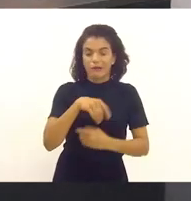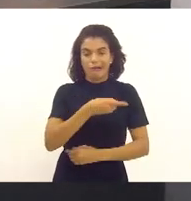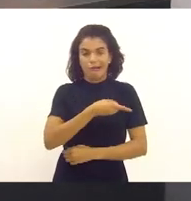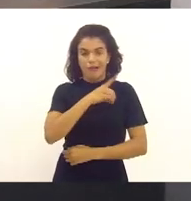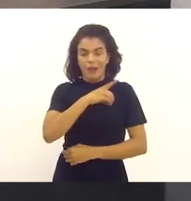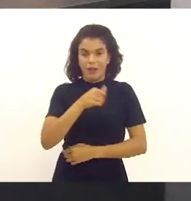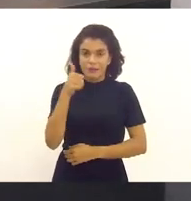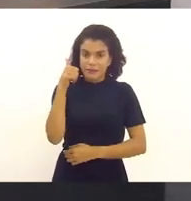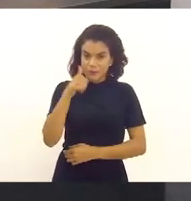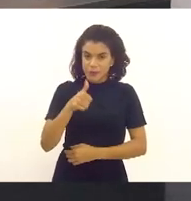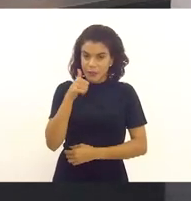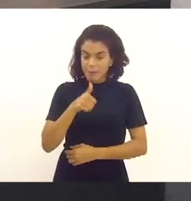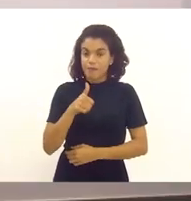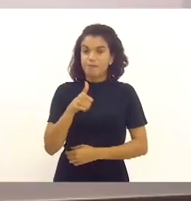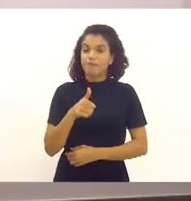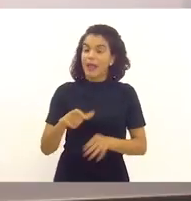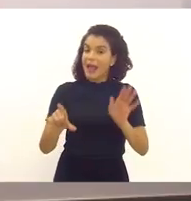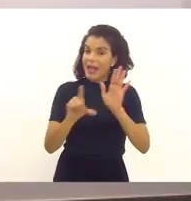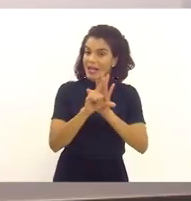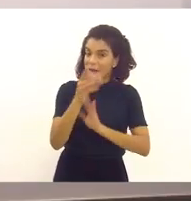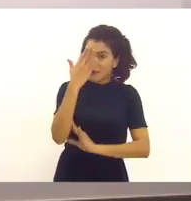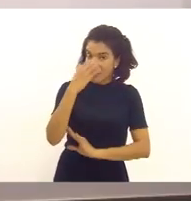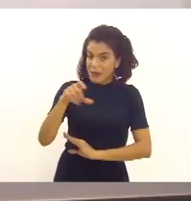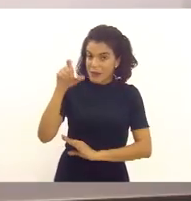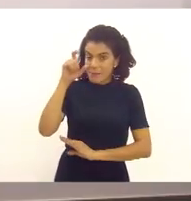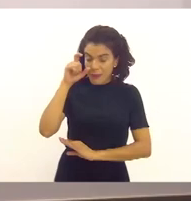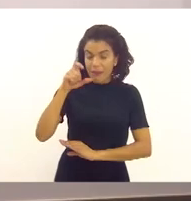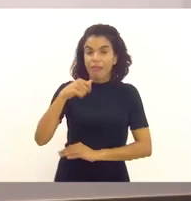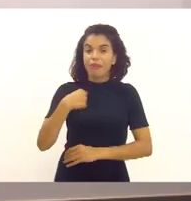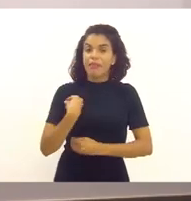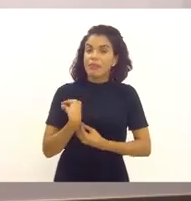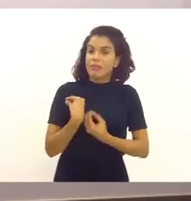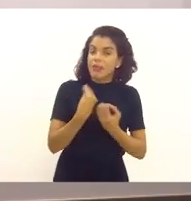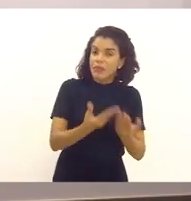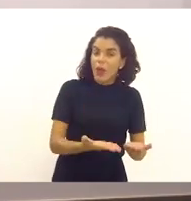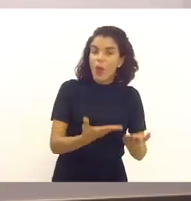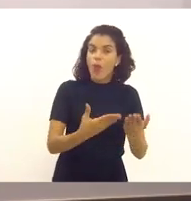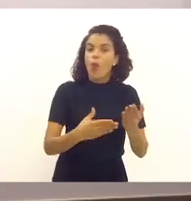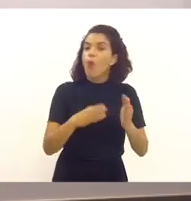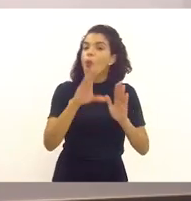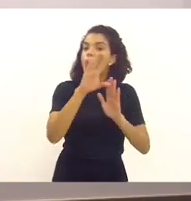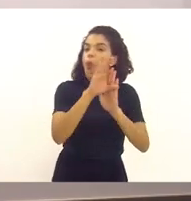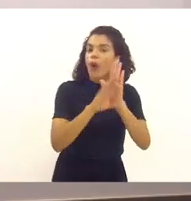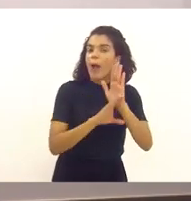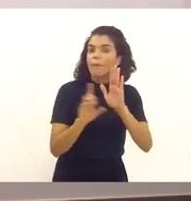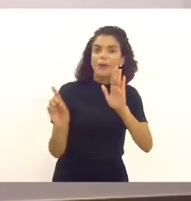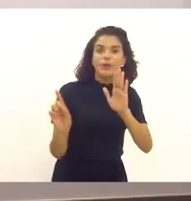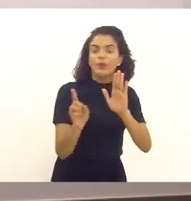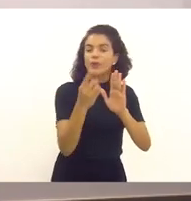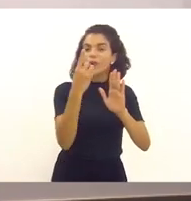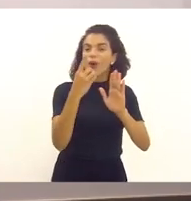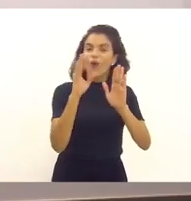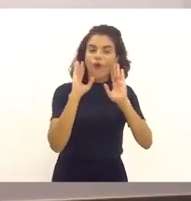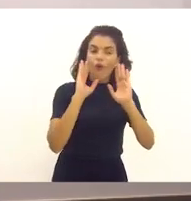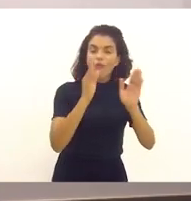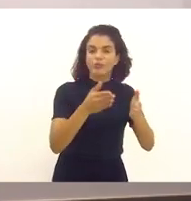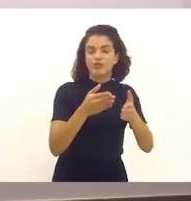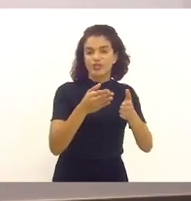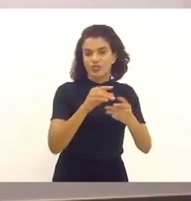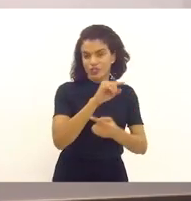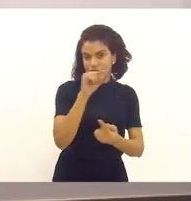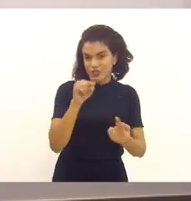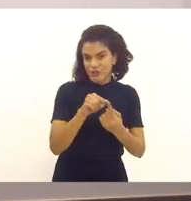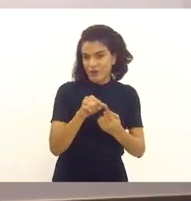da Penha trouxe um papel muito importante autoridade policial ela tem um capítulo só para isso e jogou luz e